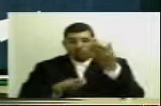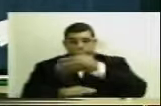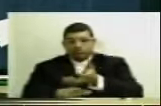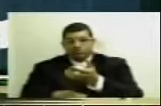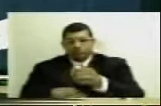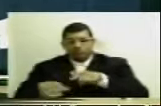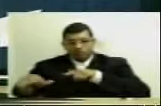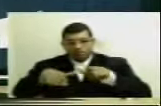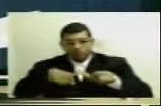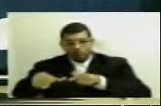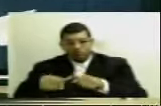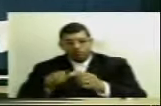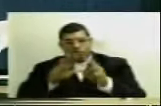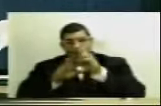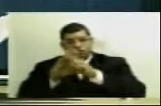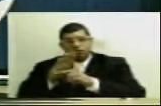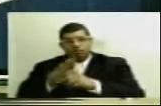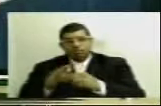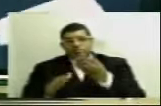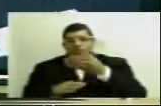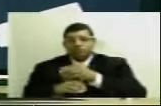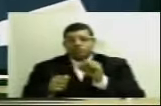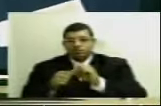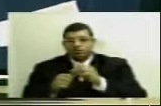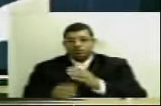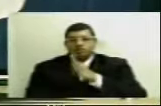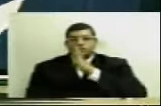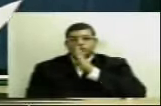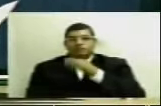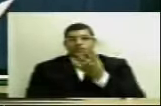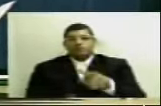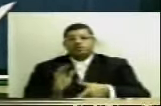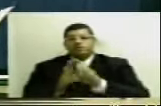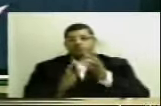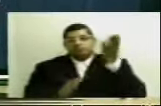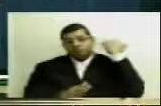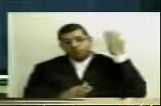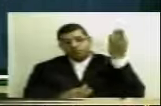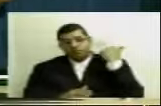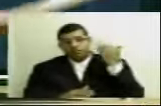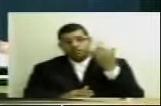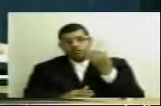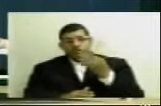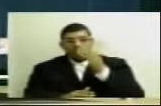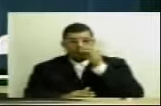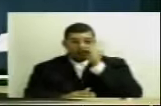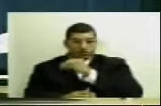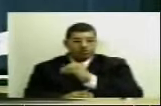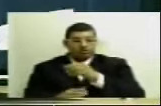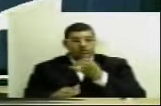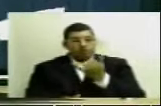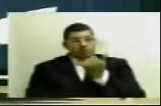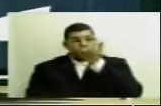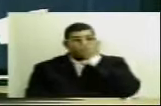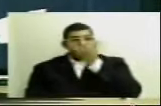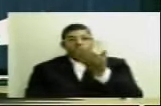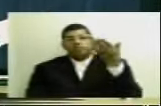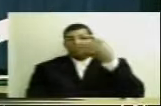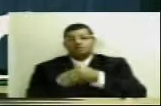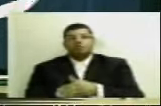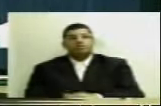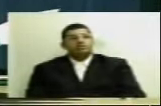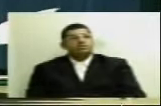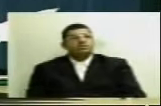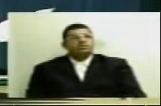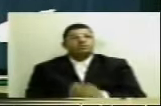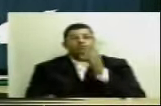que esses cargos não sejam nem ocupados diante da aberração jurídica que eles se